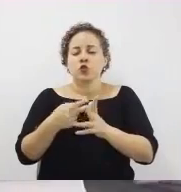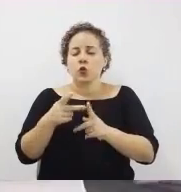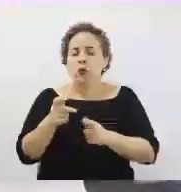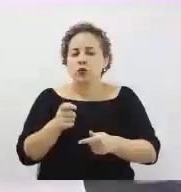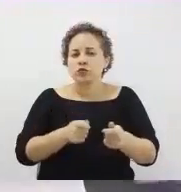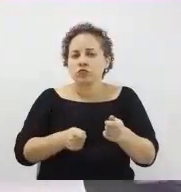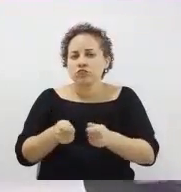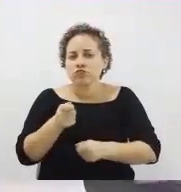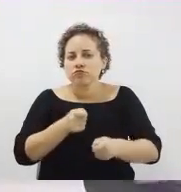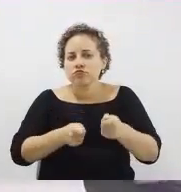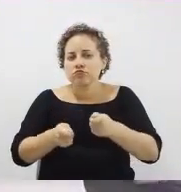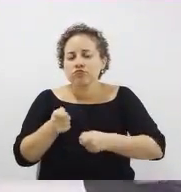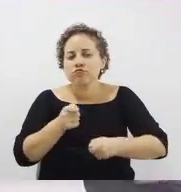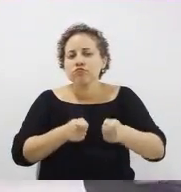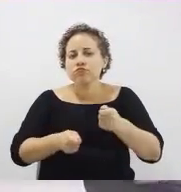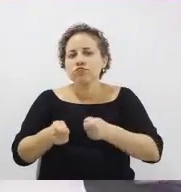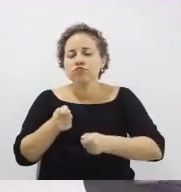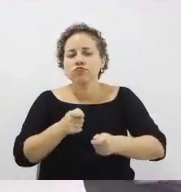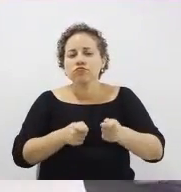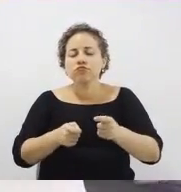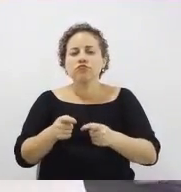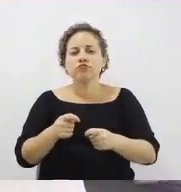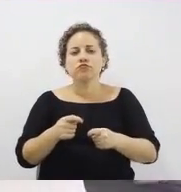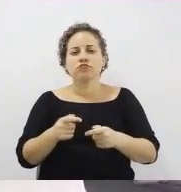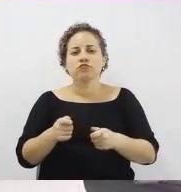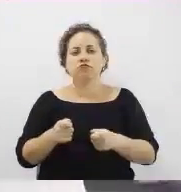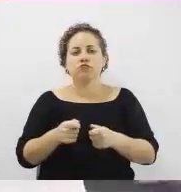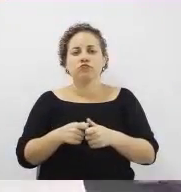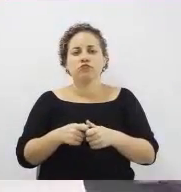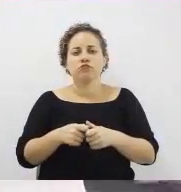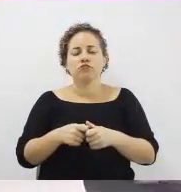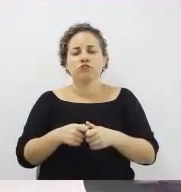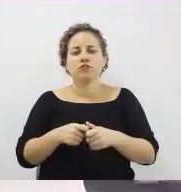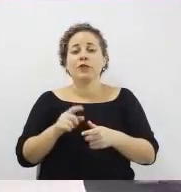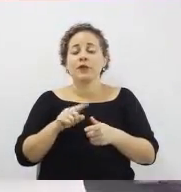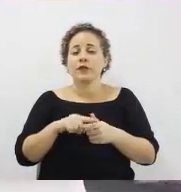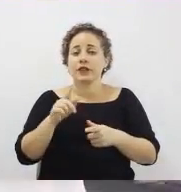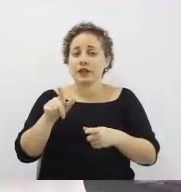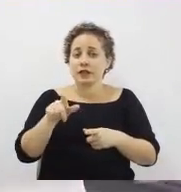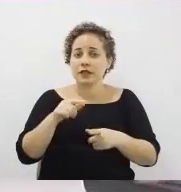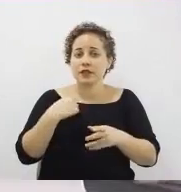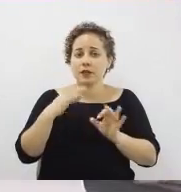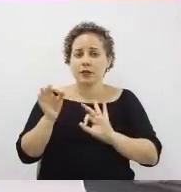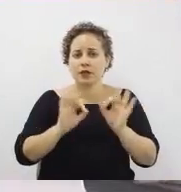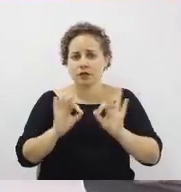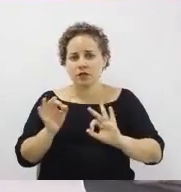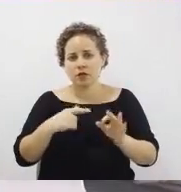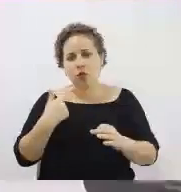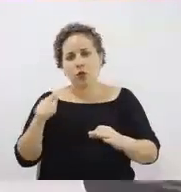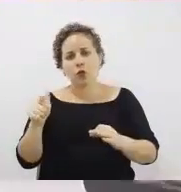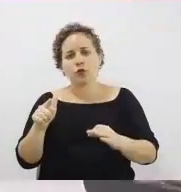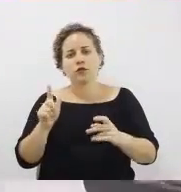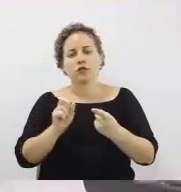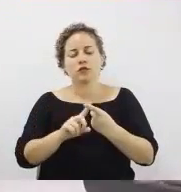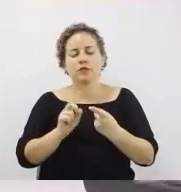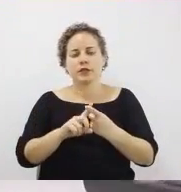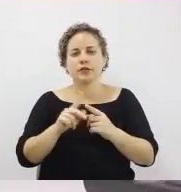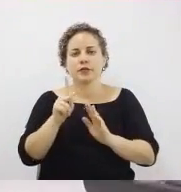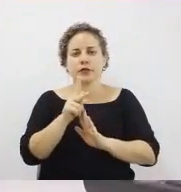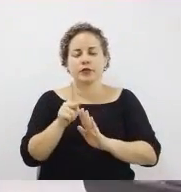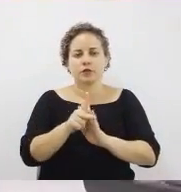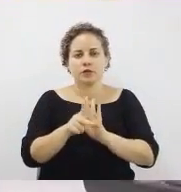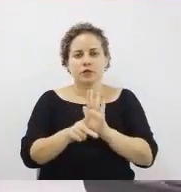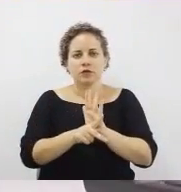negociar com os fornecedores e garantir que ele vai ter produto para atender a organização. E uma outra área, que é a área de programação